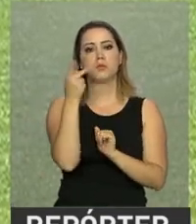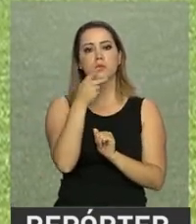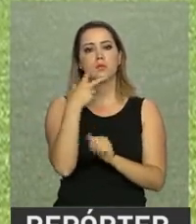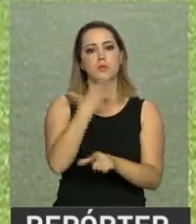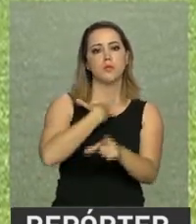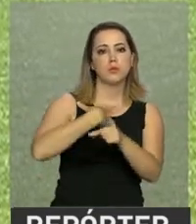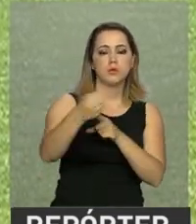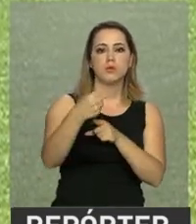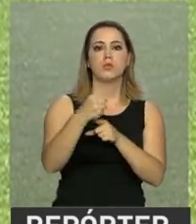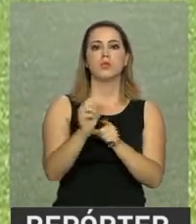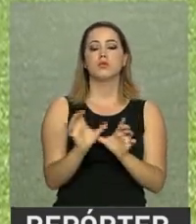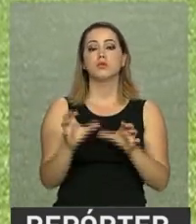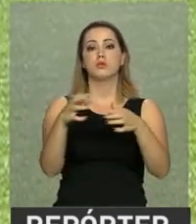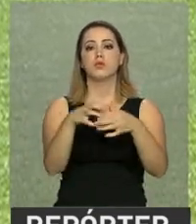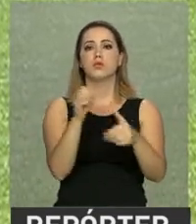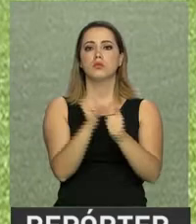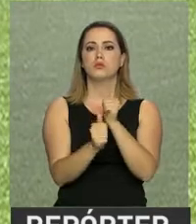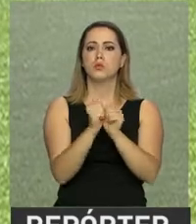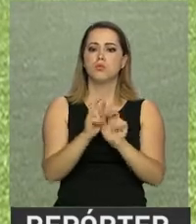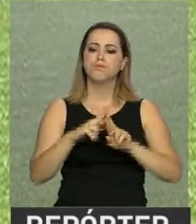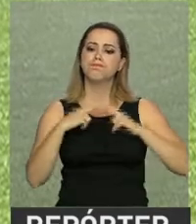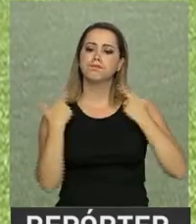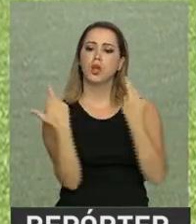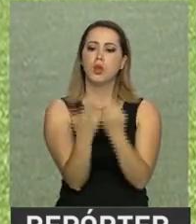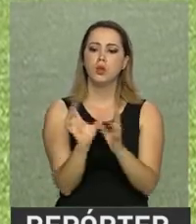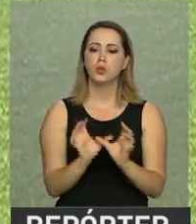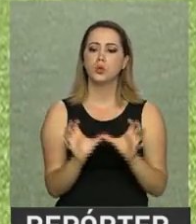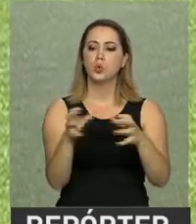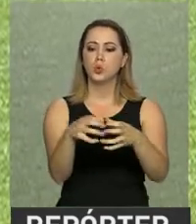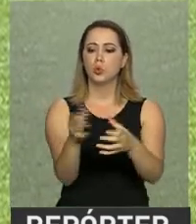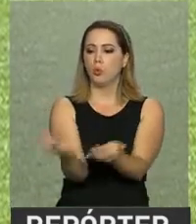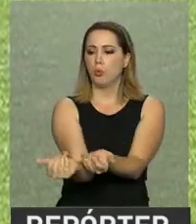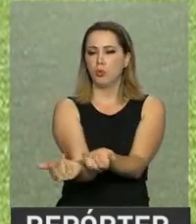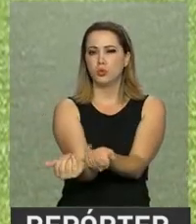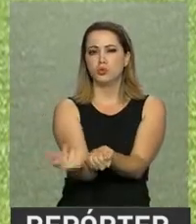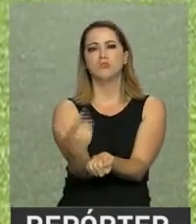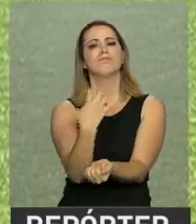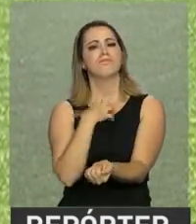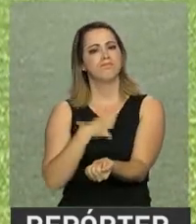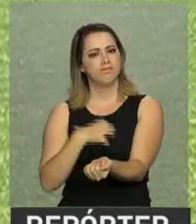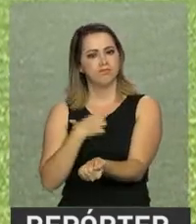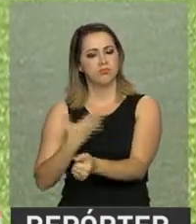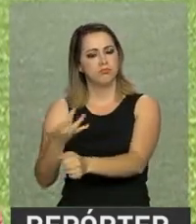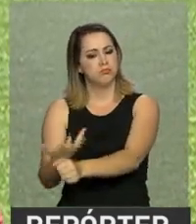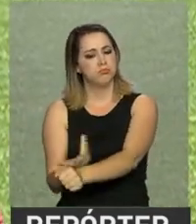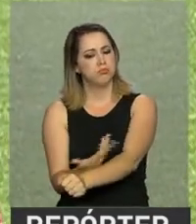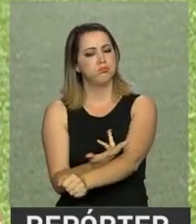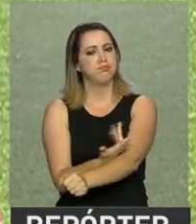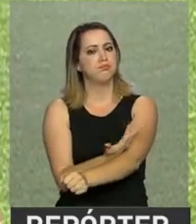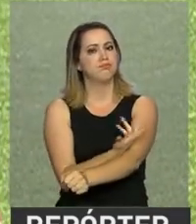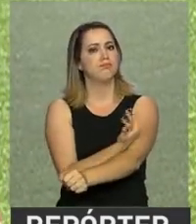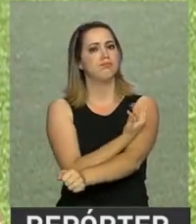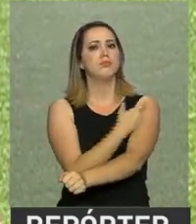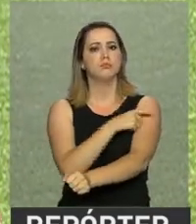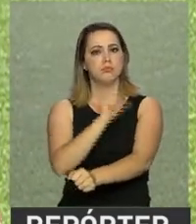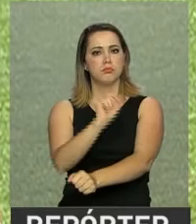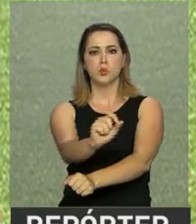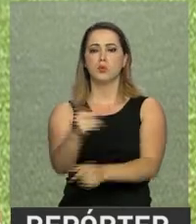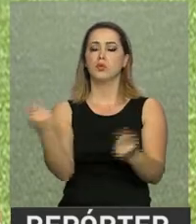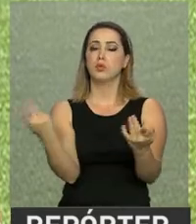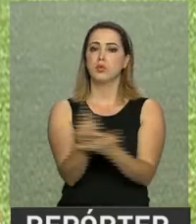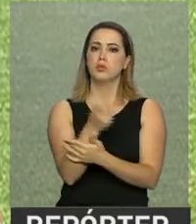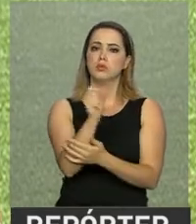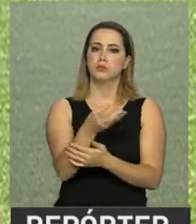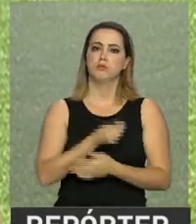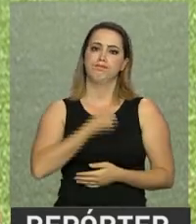do time, reunidos numa roda bem ali sentimental, bem tocados sentimentalmente pela situação que estão